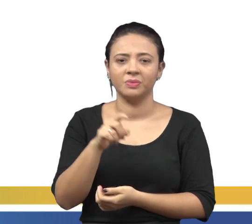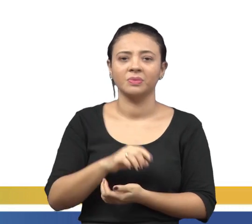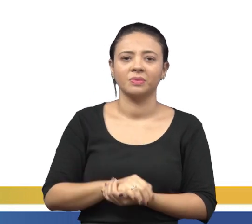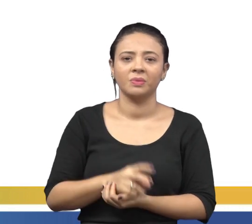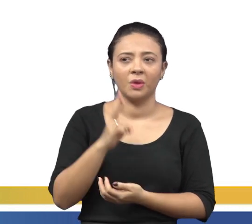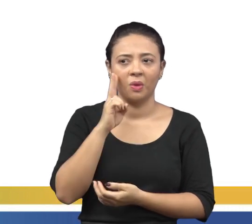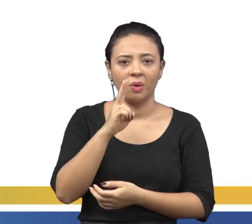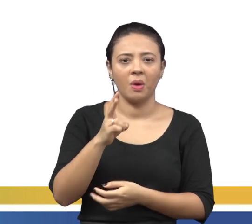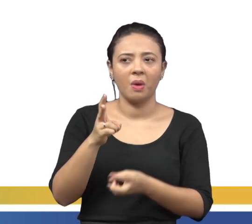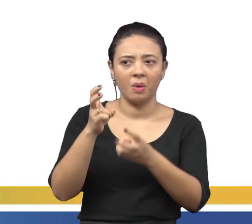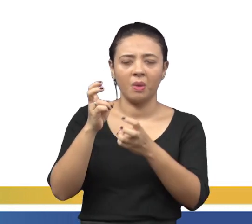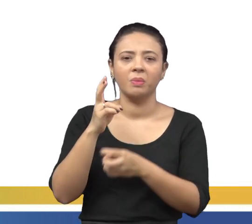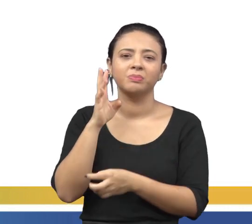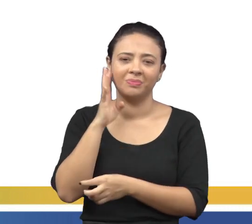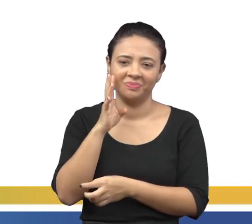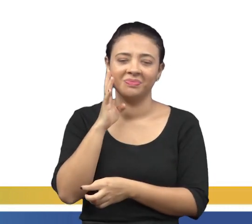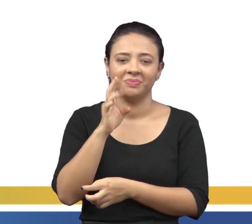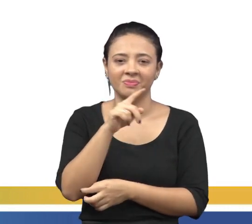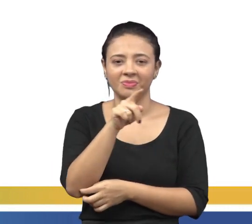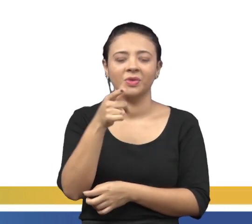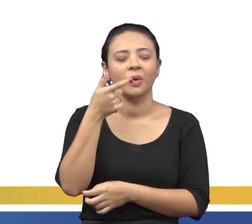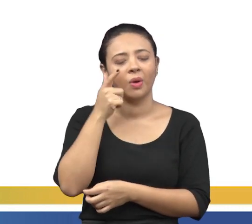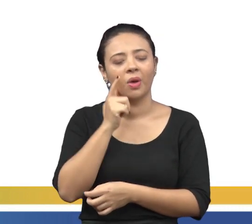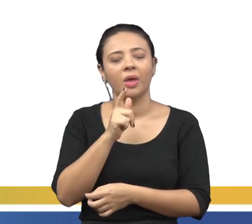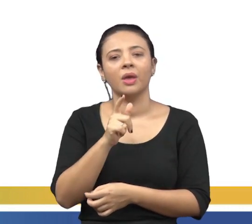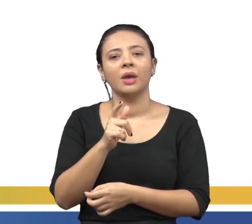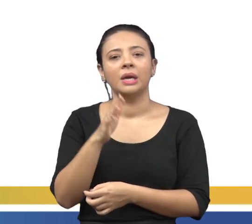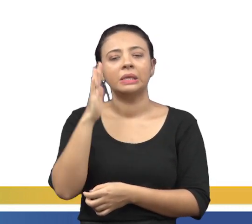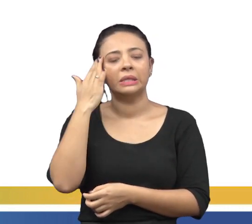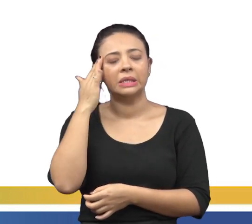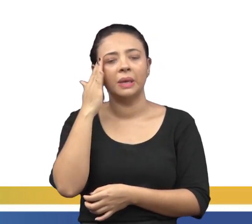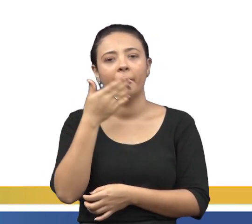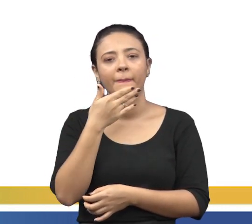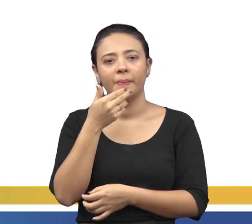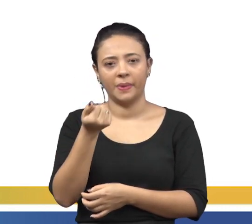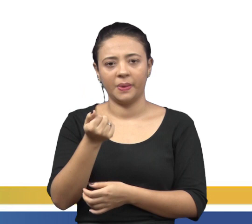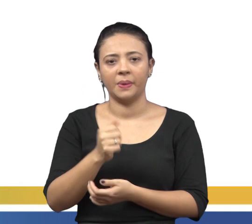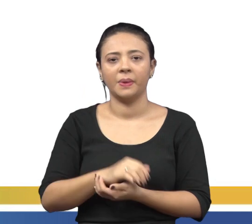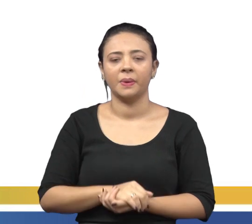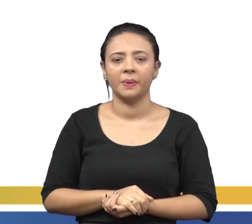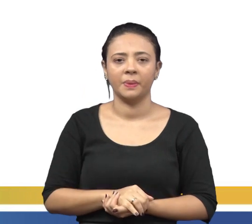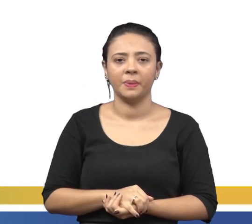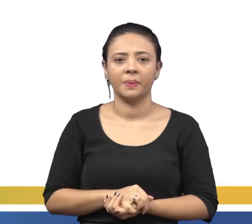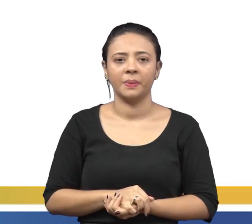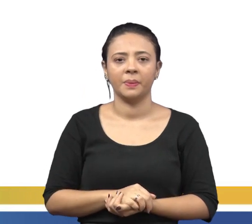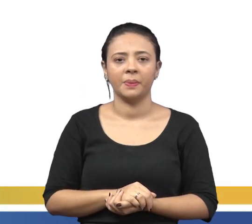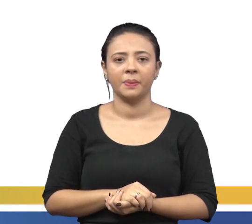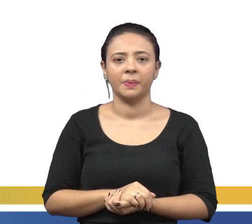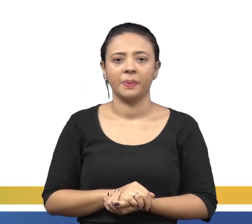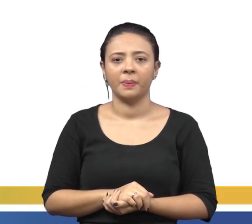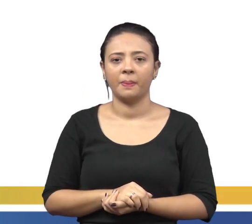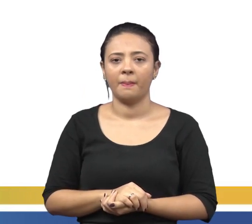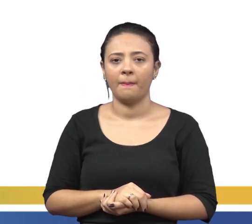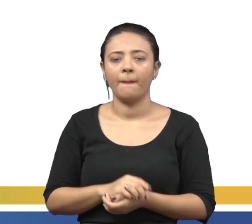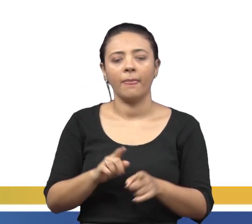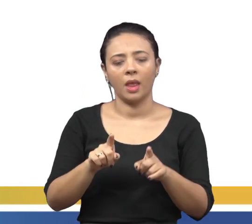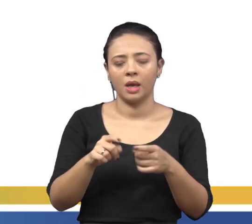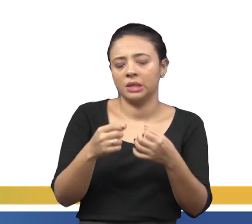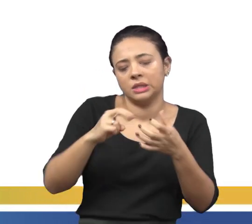Bem legal para que vocês possam entender melhor essa parte de um conteúdo relacionado à agricultura pobre